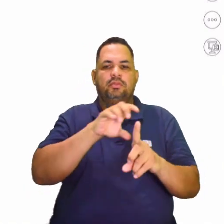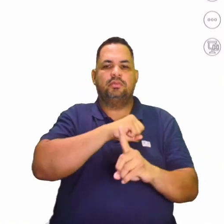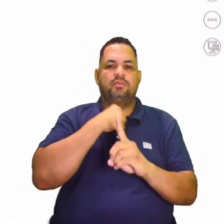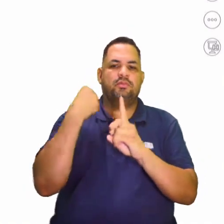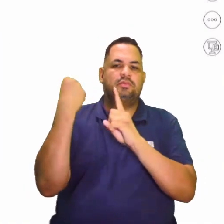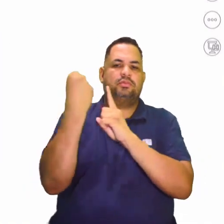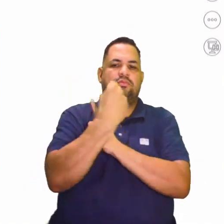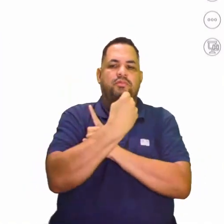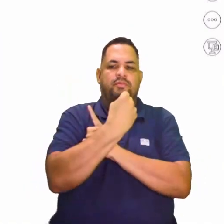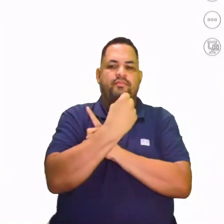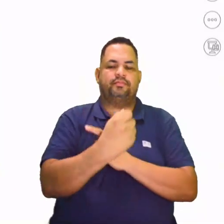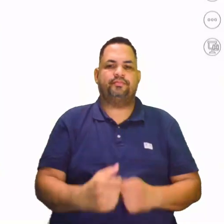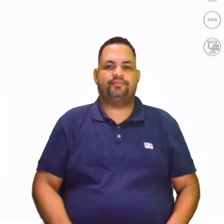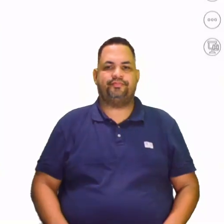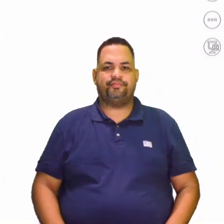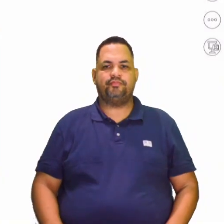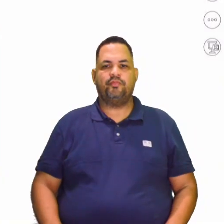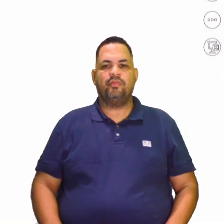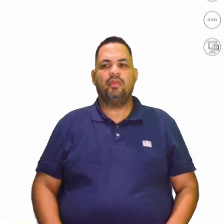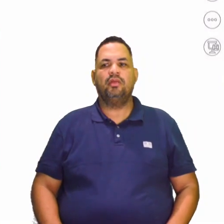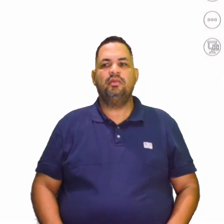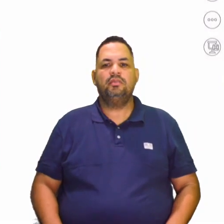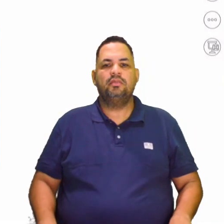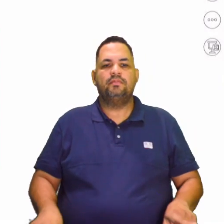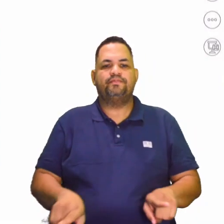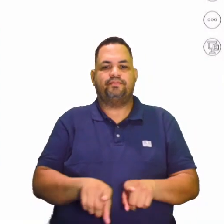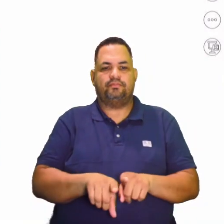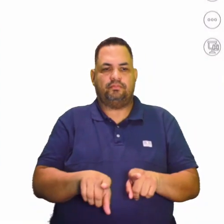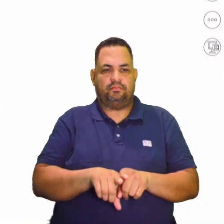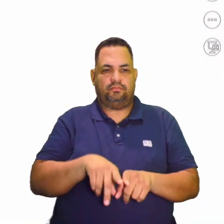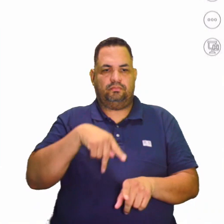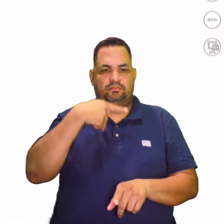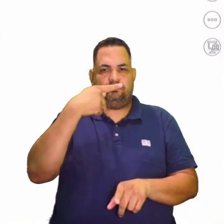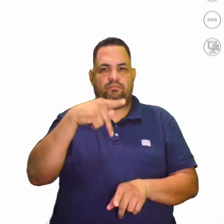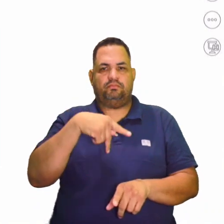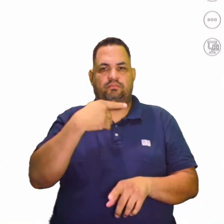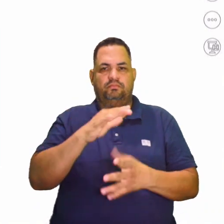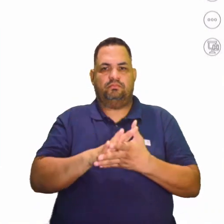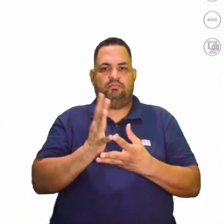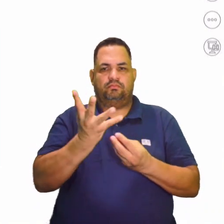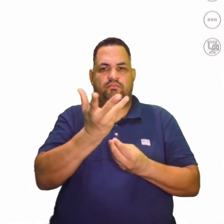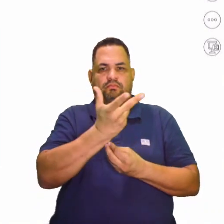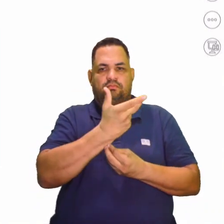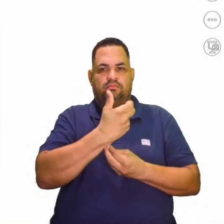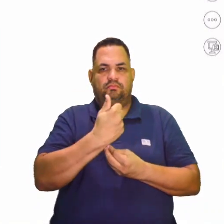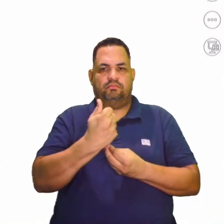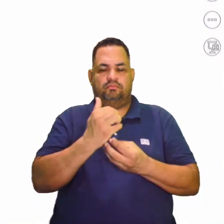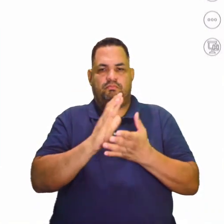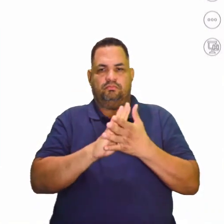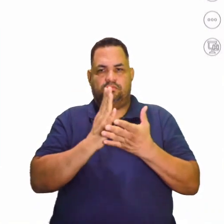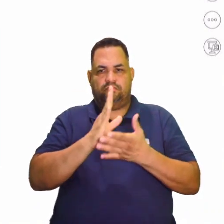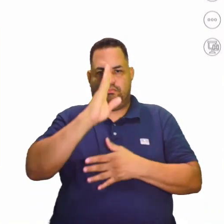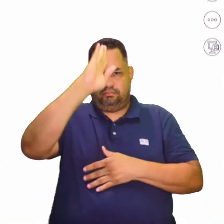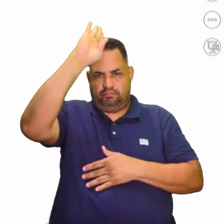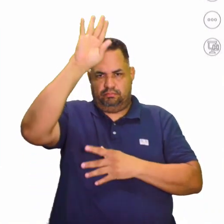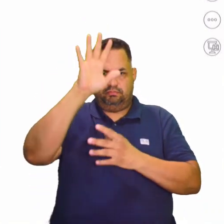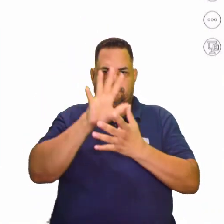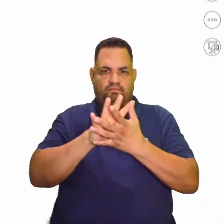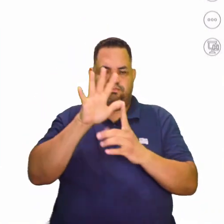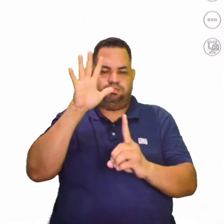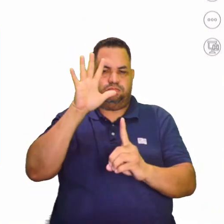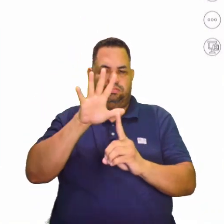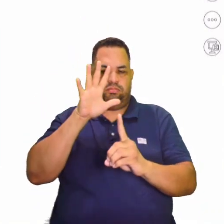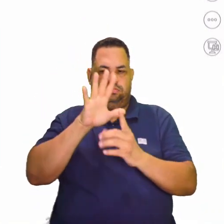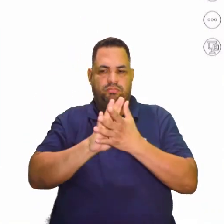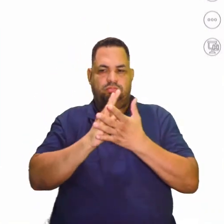legados, certo? Também falamos da arte romana. A formação cultural romana foi influenciada pelos gregos